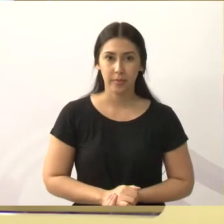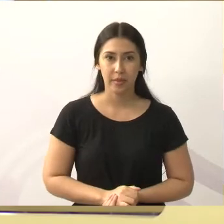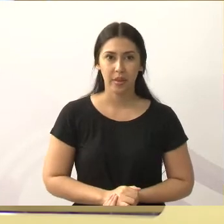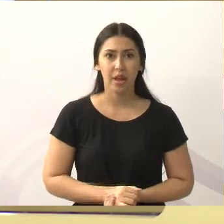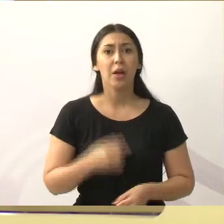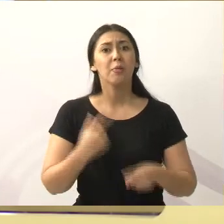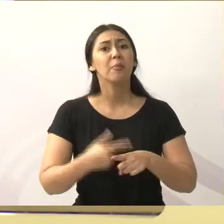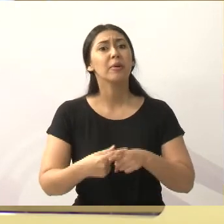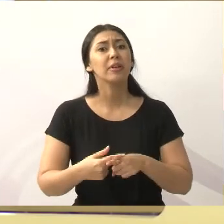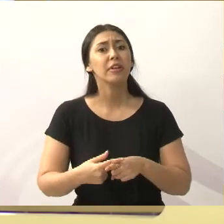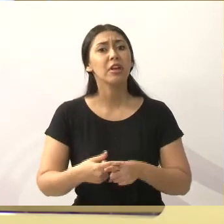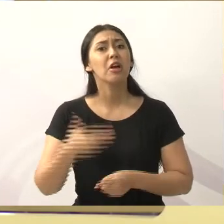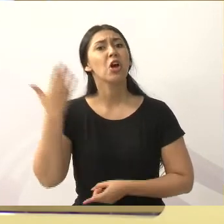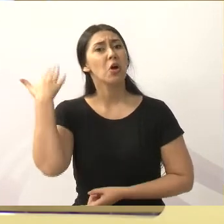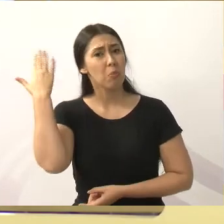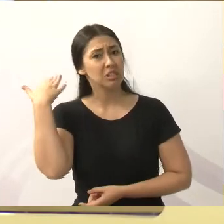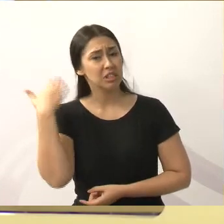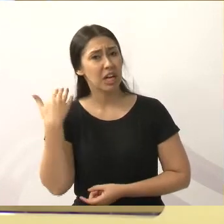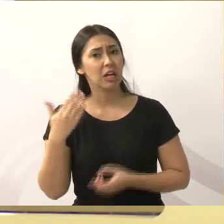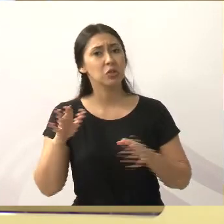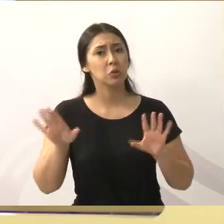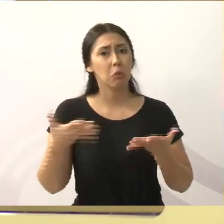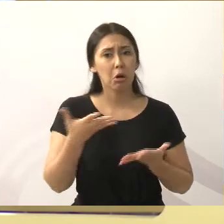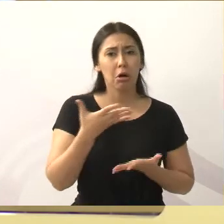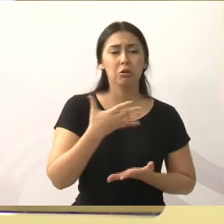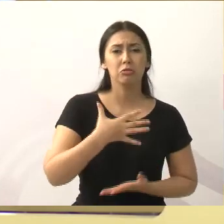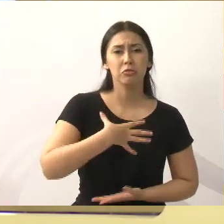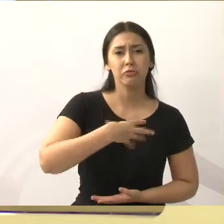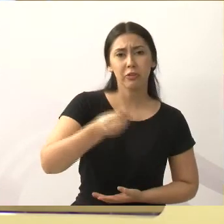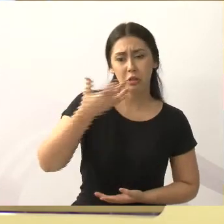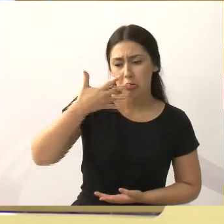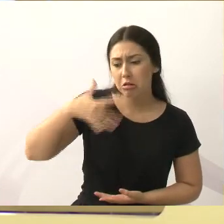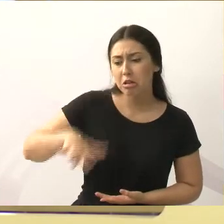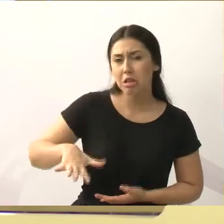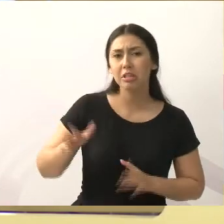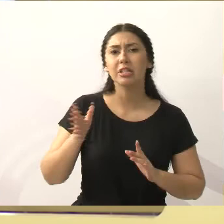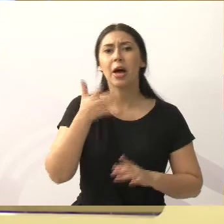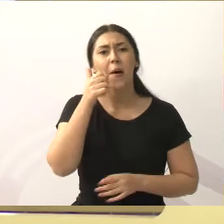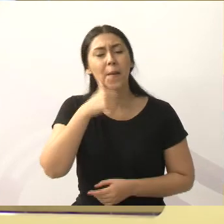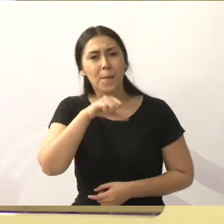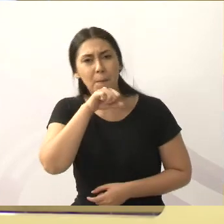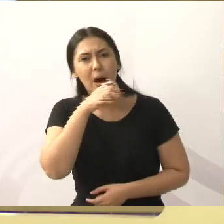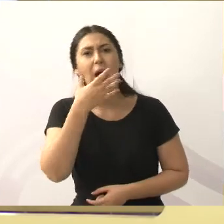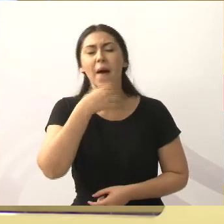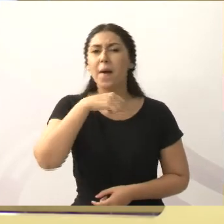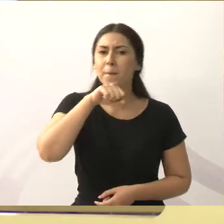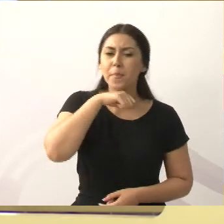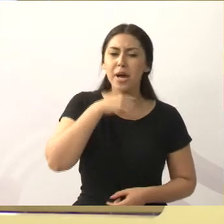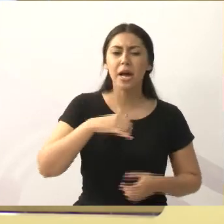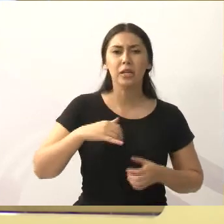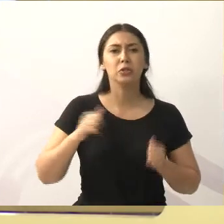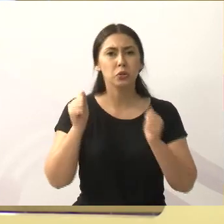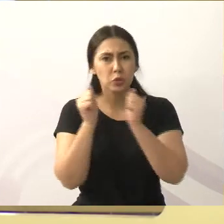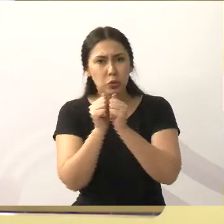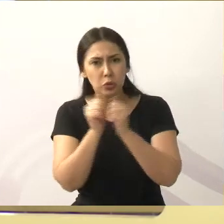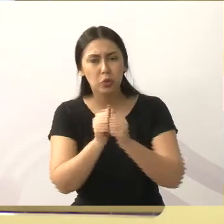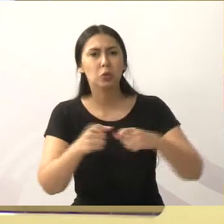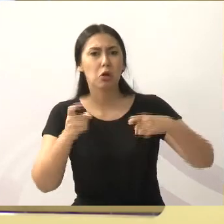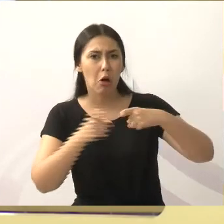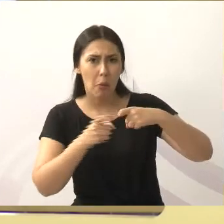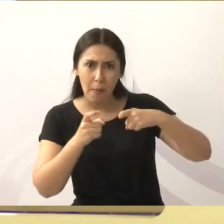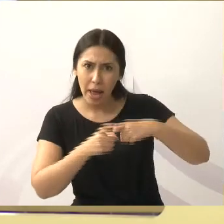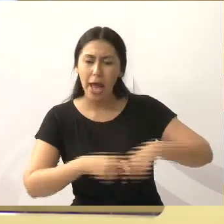no médico levar você pequenininho? Quantas de vezes fizemos hora extra para cuidar de vocês?